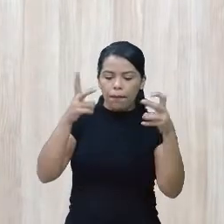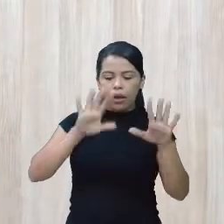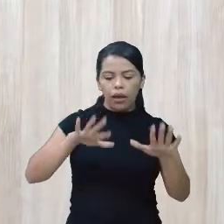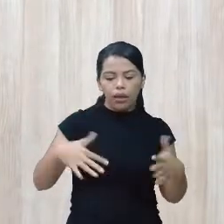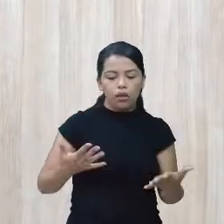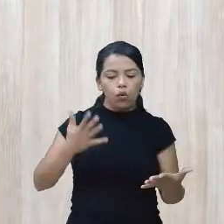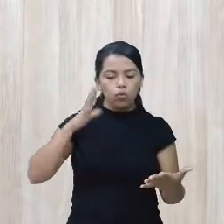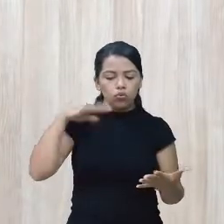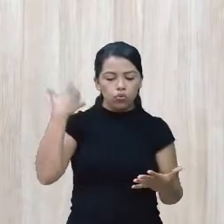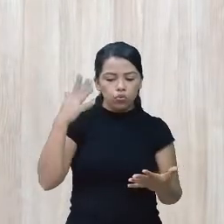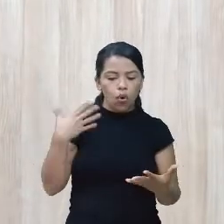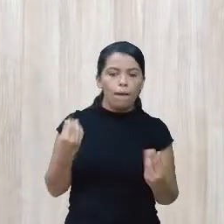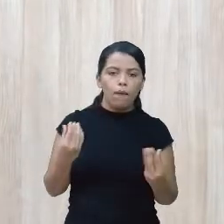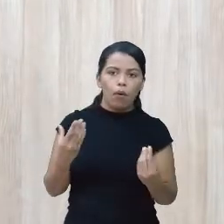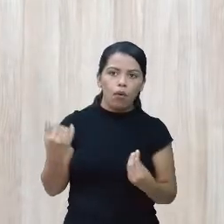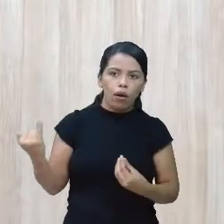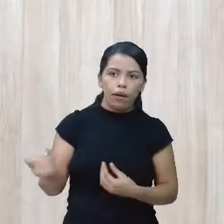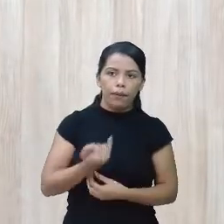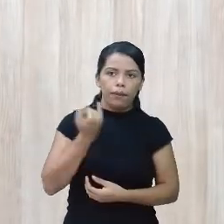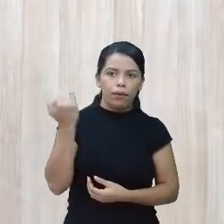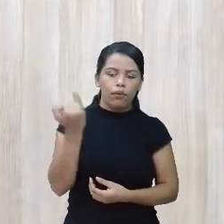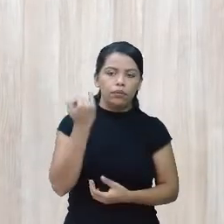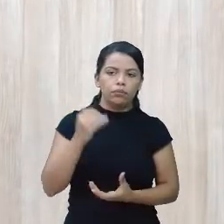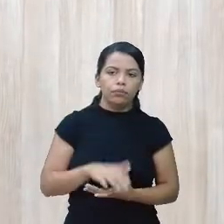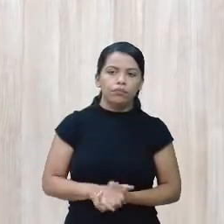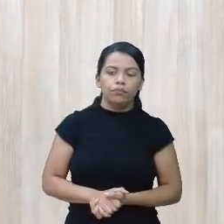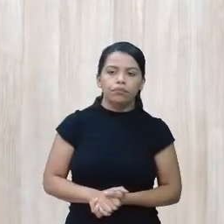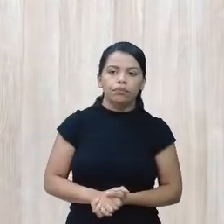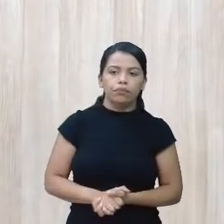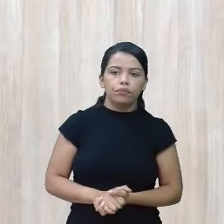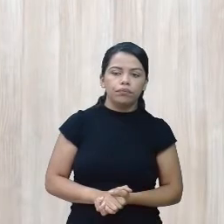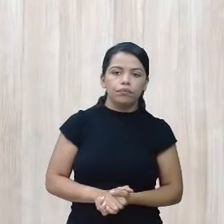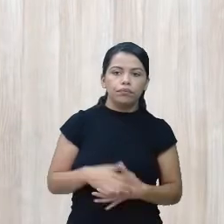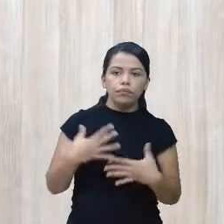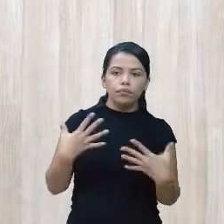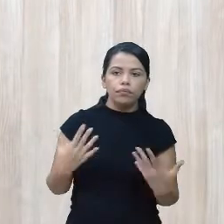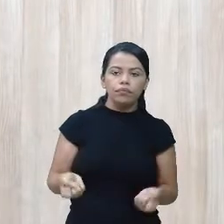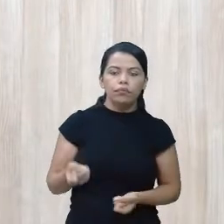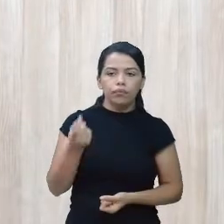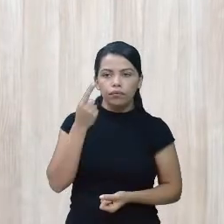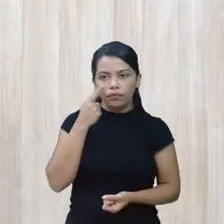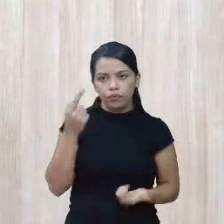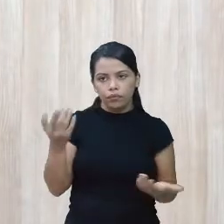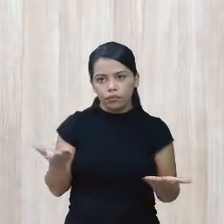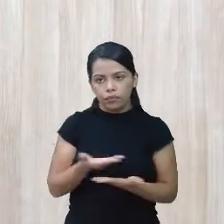importante. Vamos ver agora um pouquinho, a gente vai ver uma trilha de cinema. A